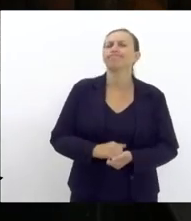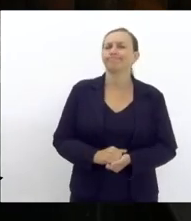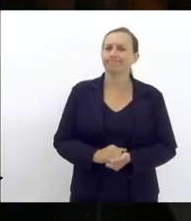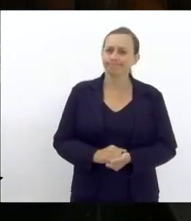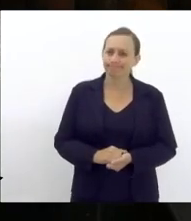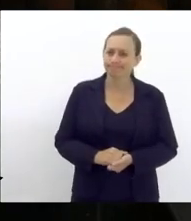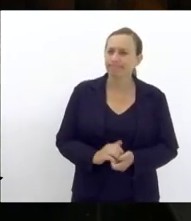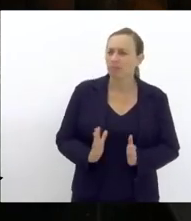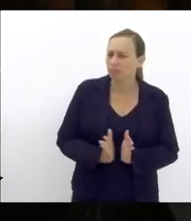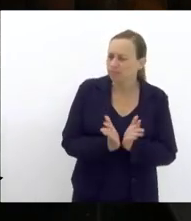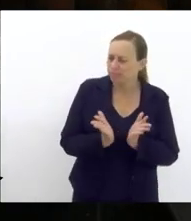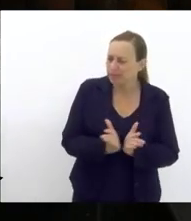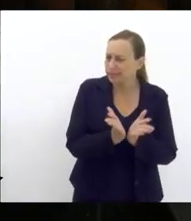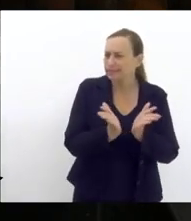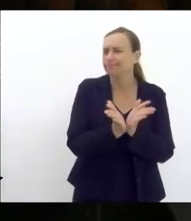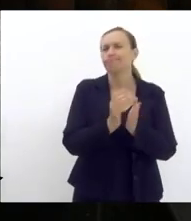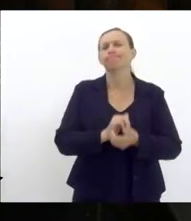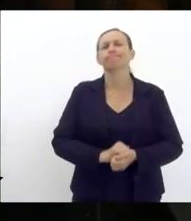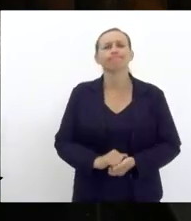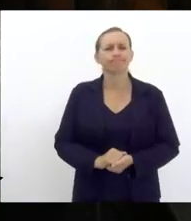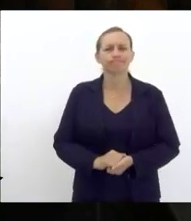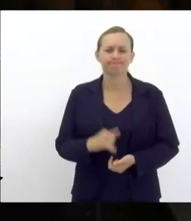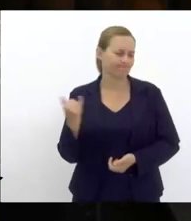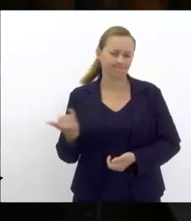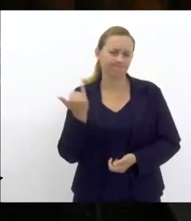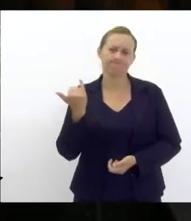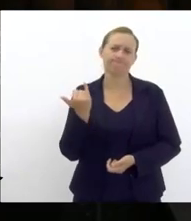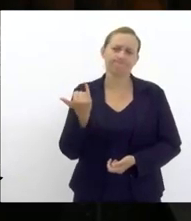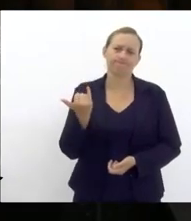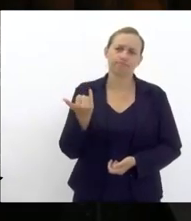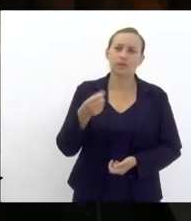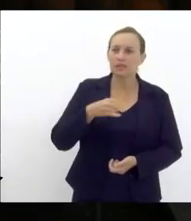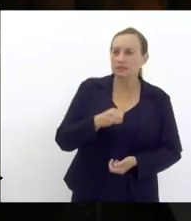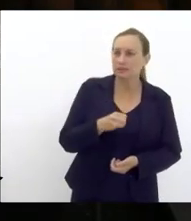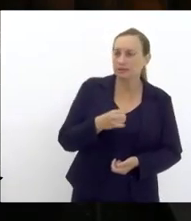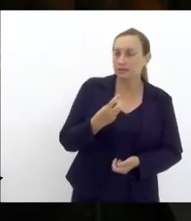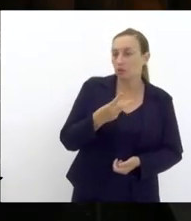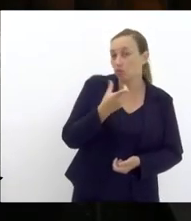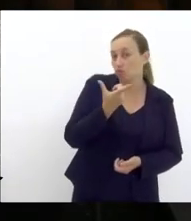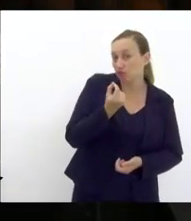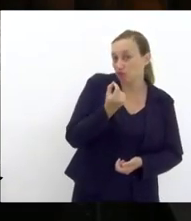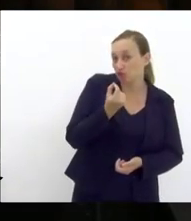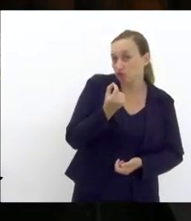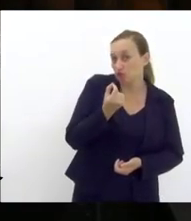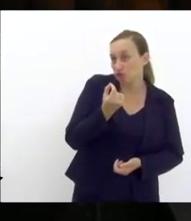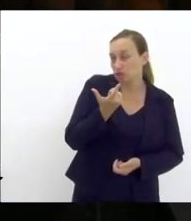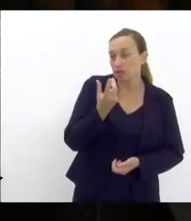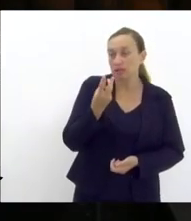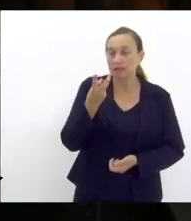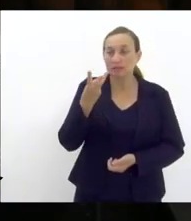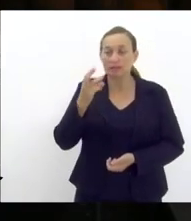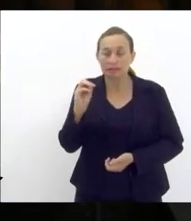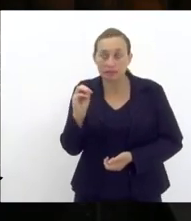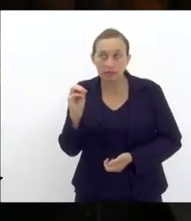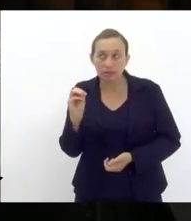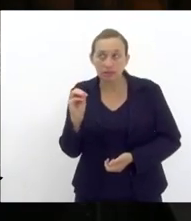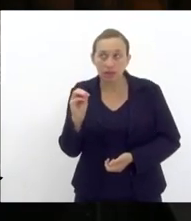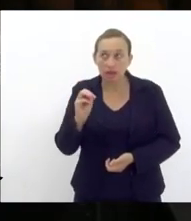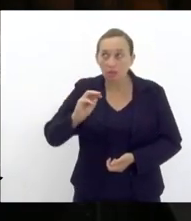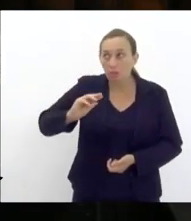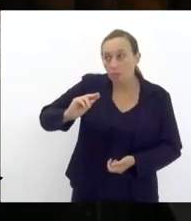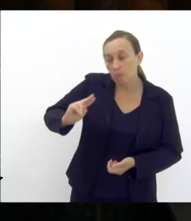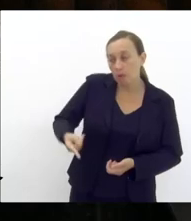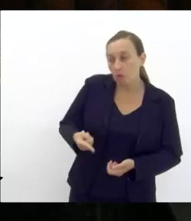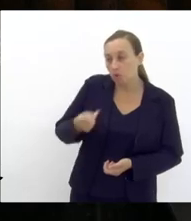a miséria não importa se são 20 São 30 milhões